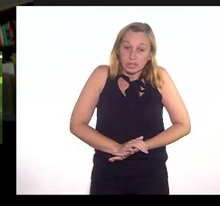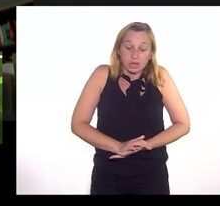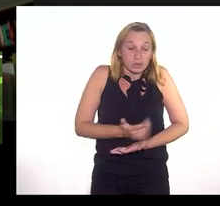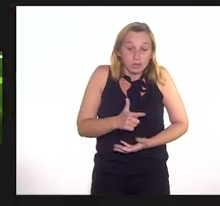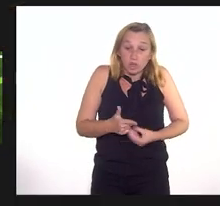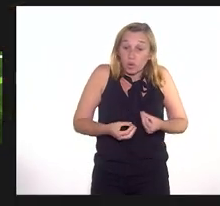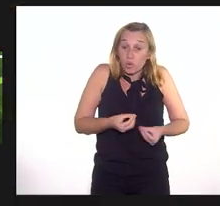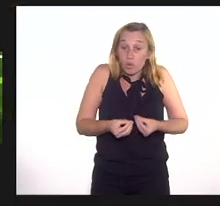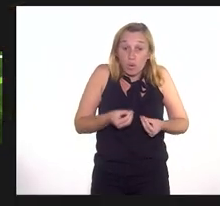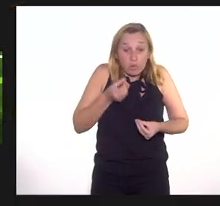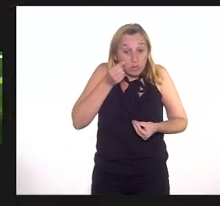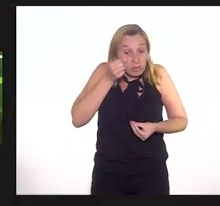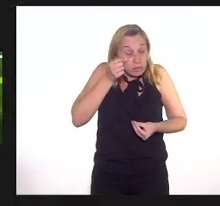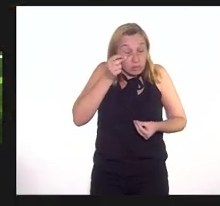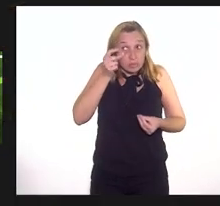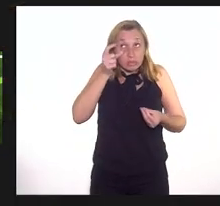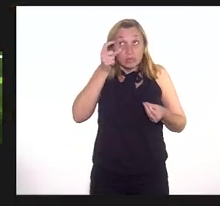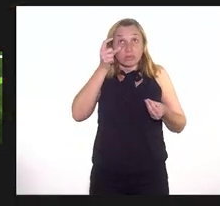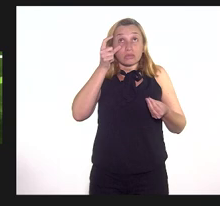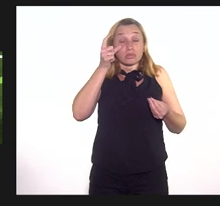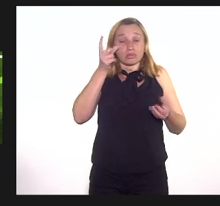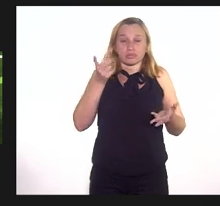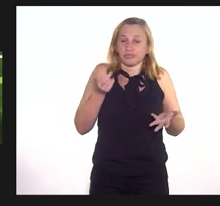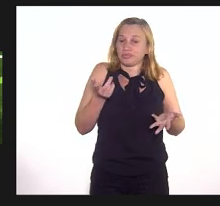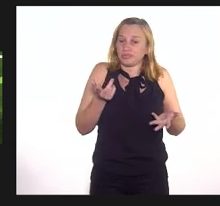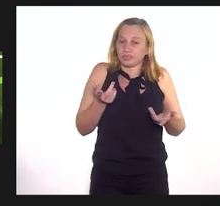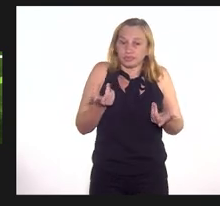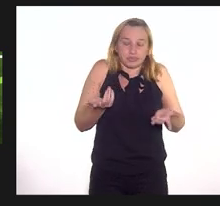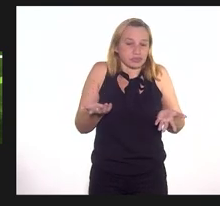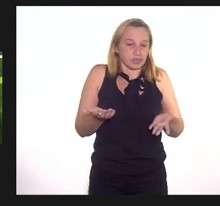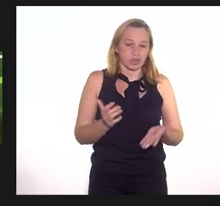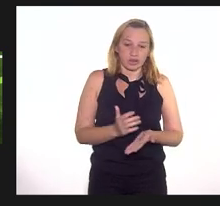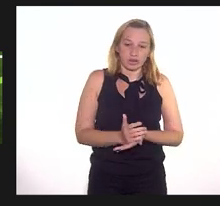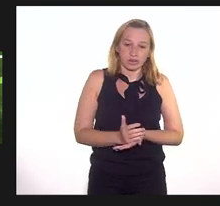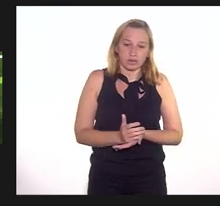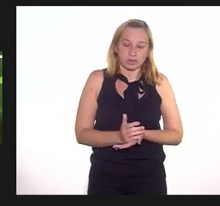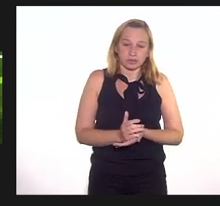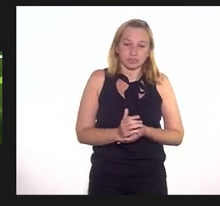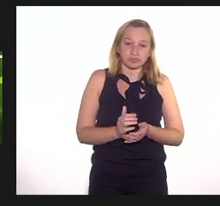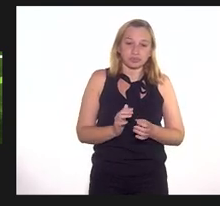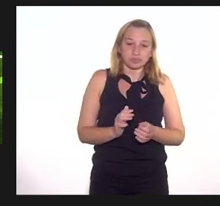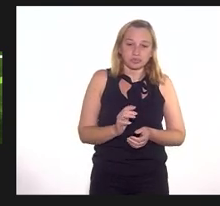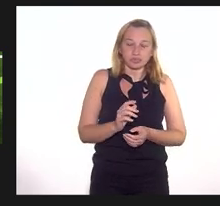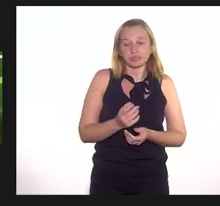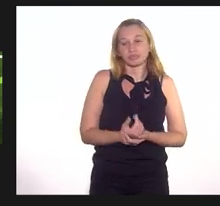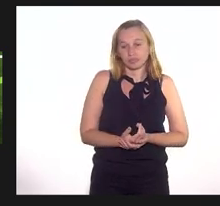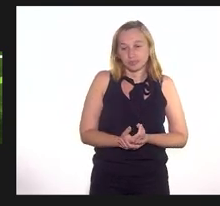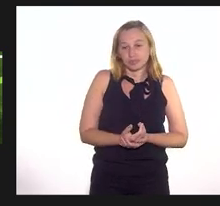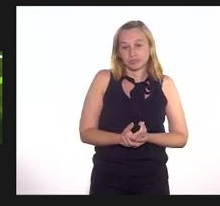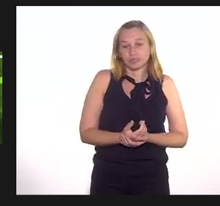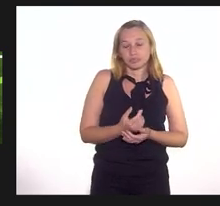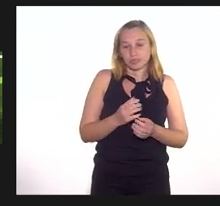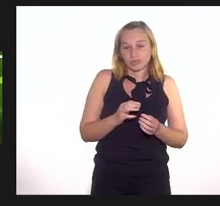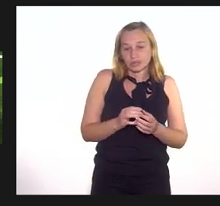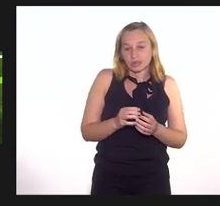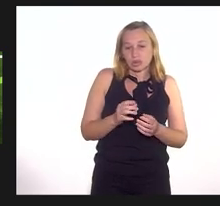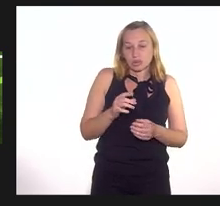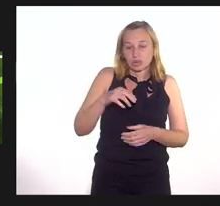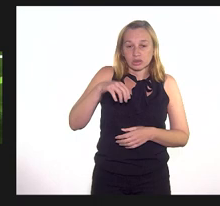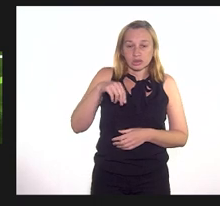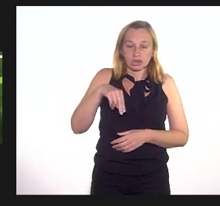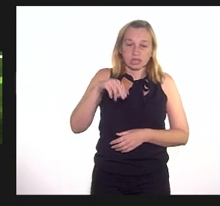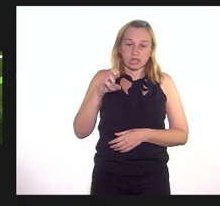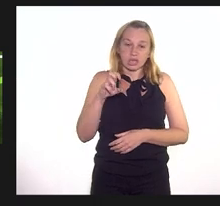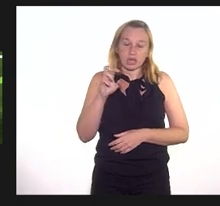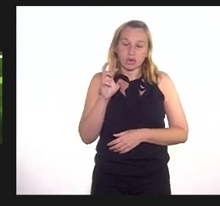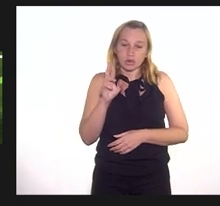irresistíveis, porque o hipotálamo, os neurônios do hipotálamo param de produzir uma substância,